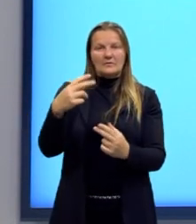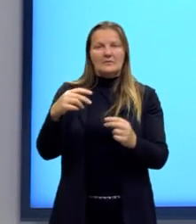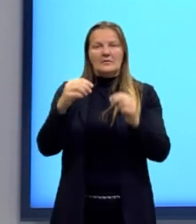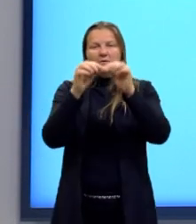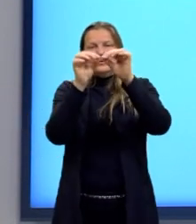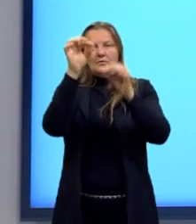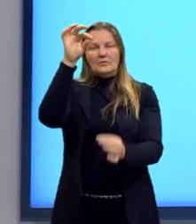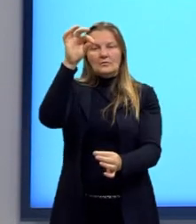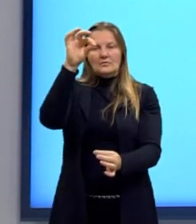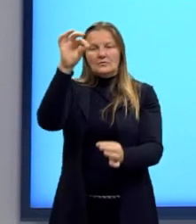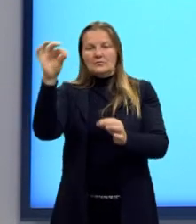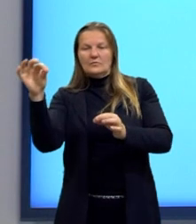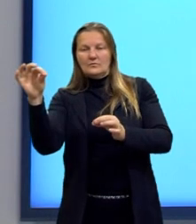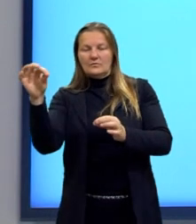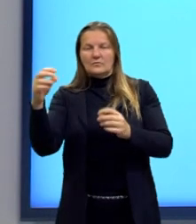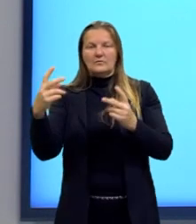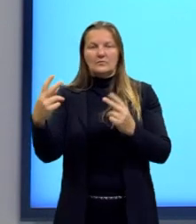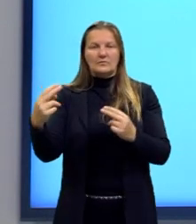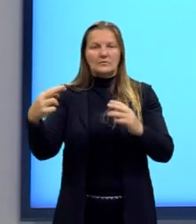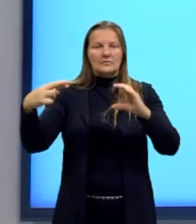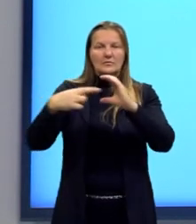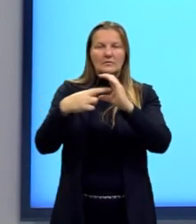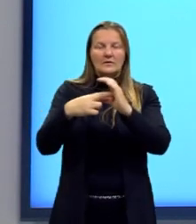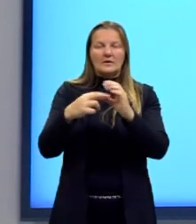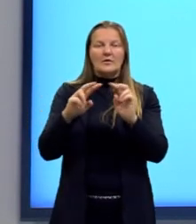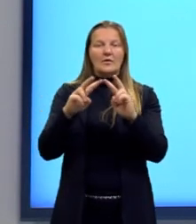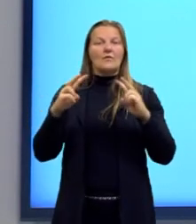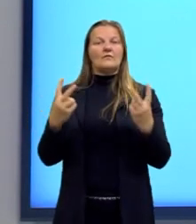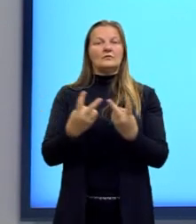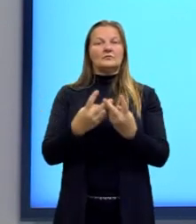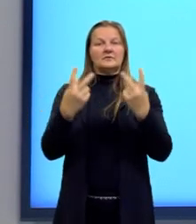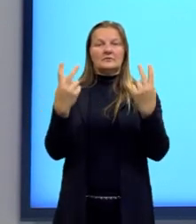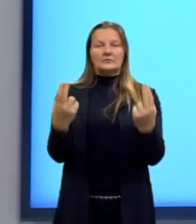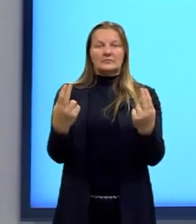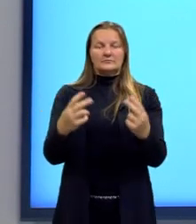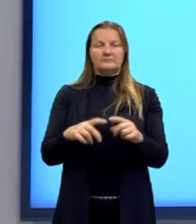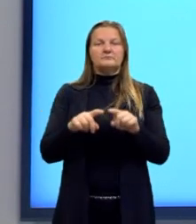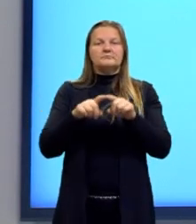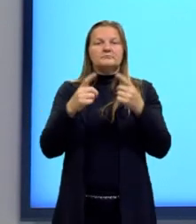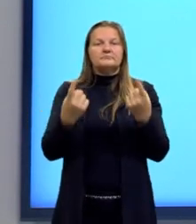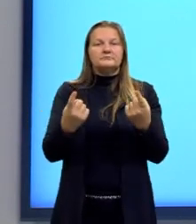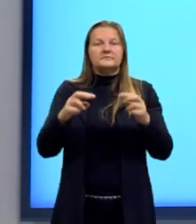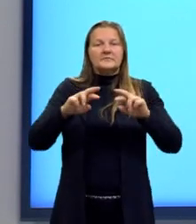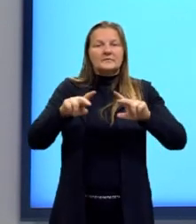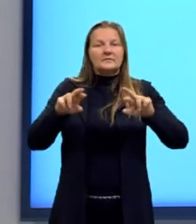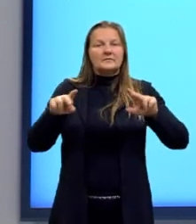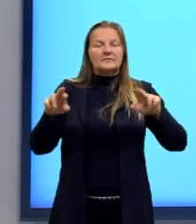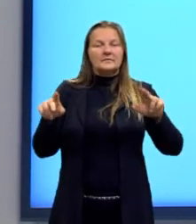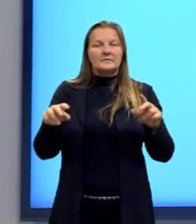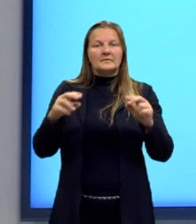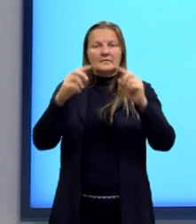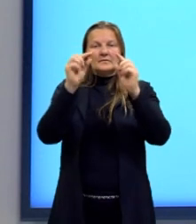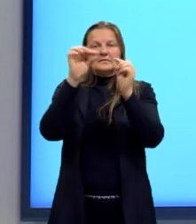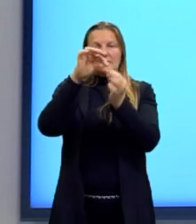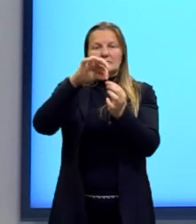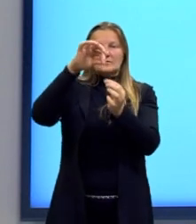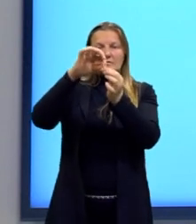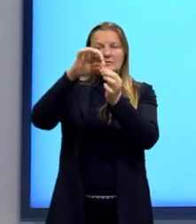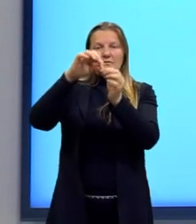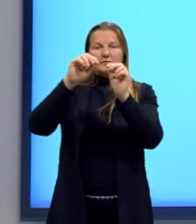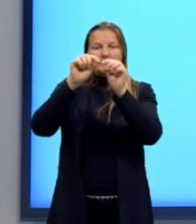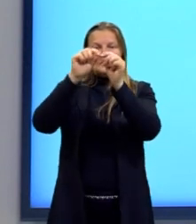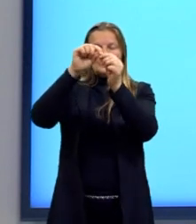cone oblíquo com mesma altura mesmo raio o volume vai ser o mesmo a única coisa que difere o cone oblíquo